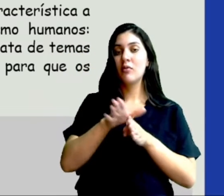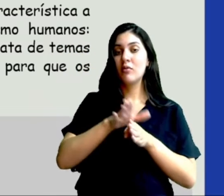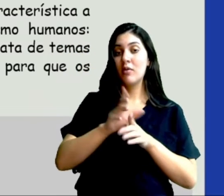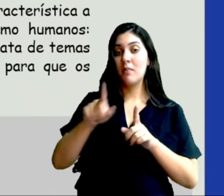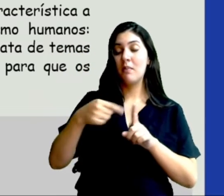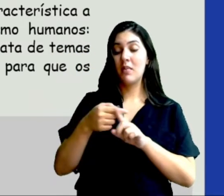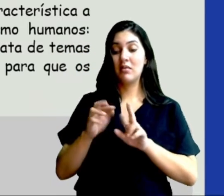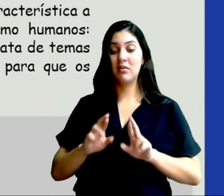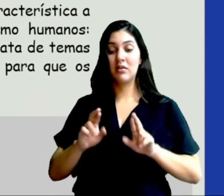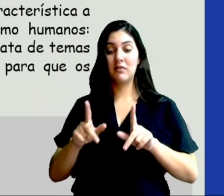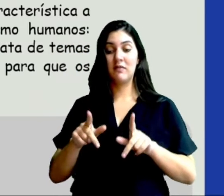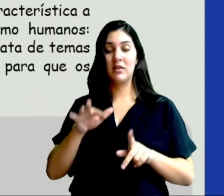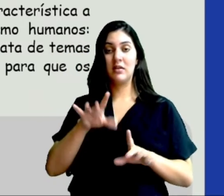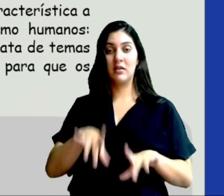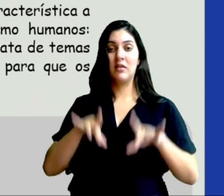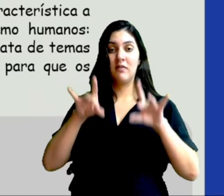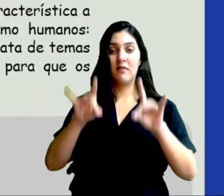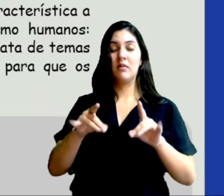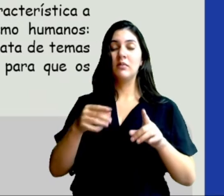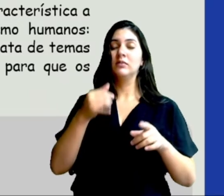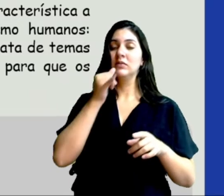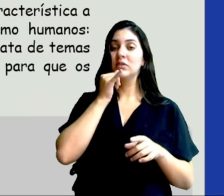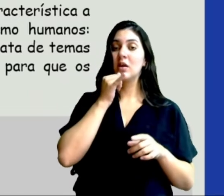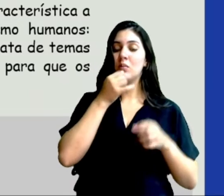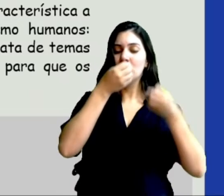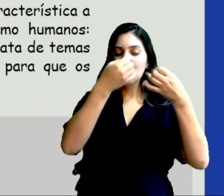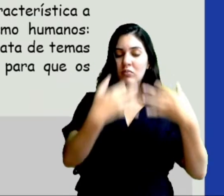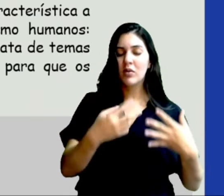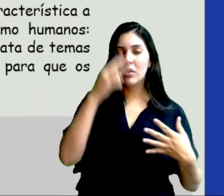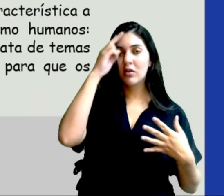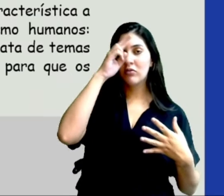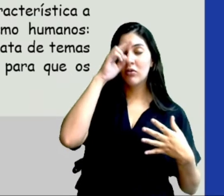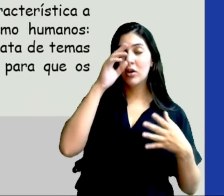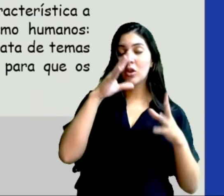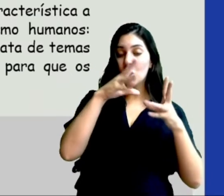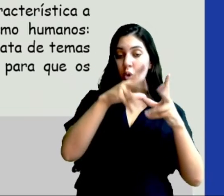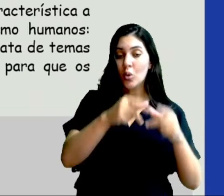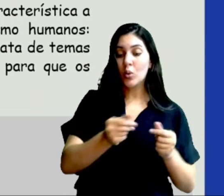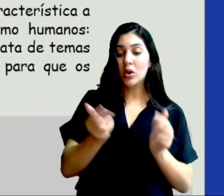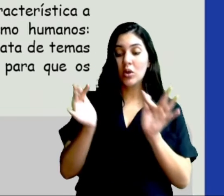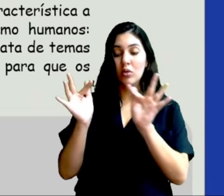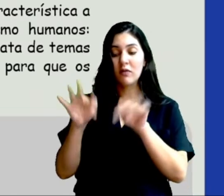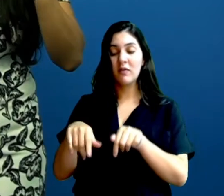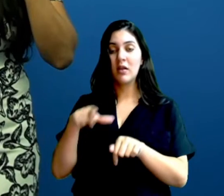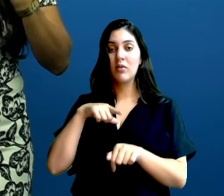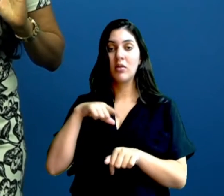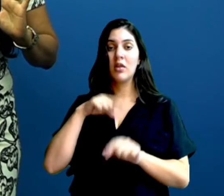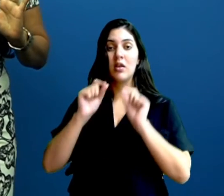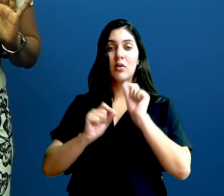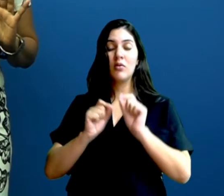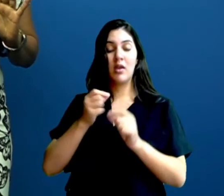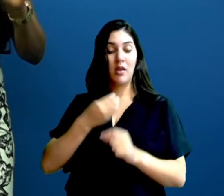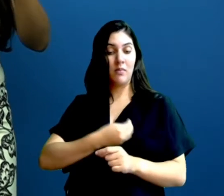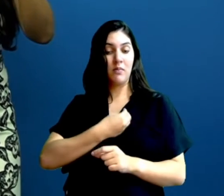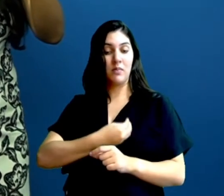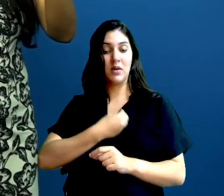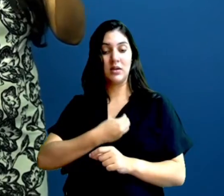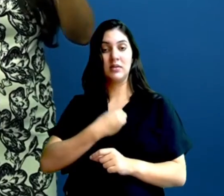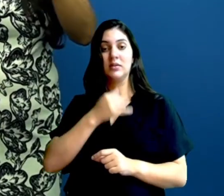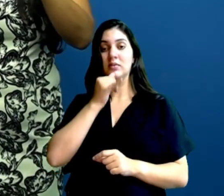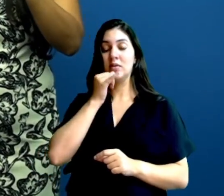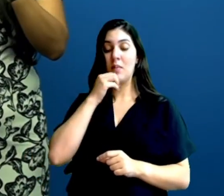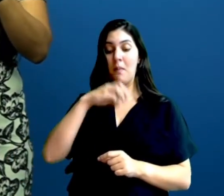diferença da fábula é que ela conta a história todinha e no final tem a presença explícita lá, né? Tem o